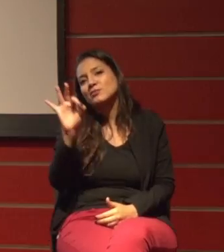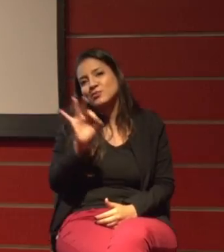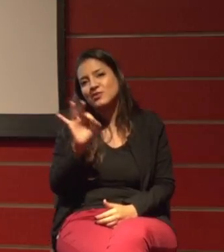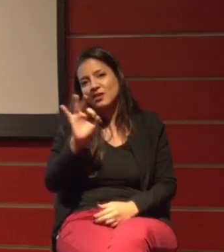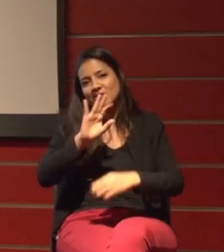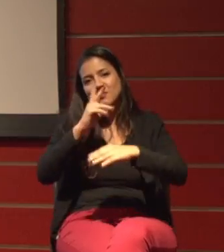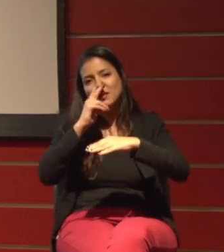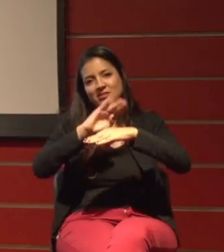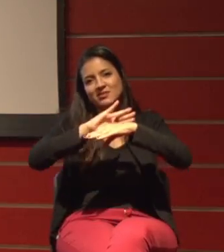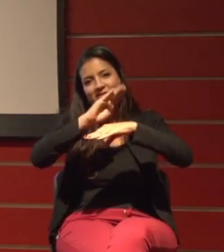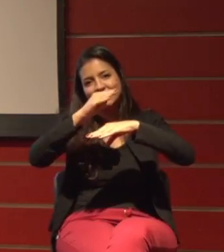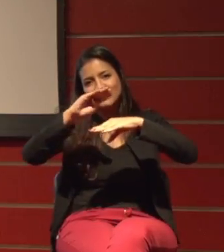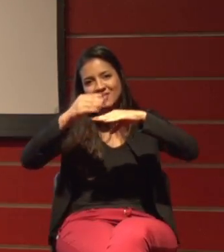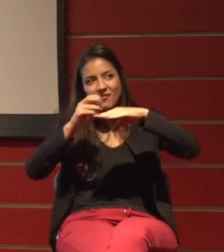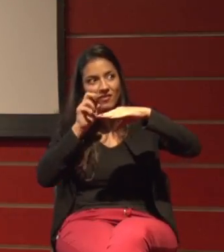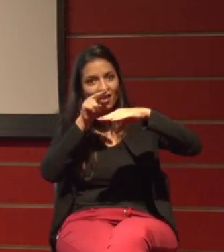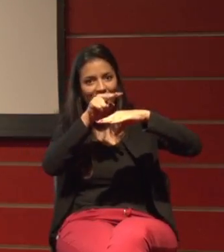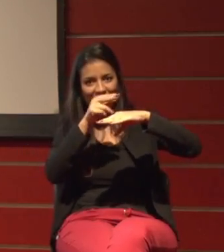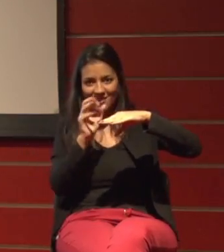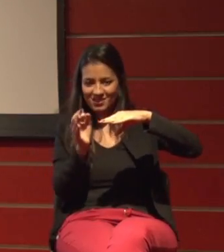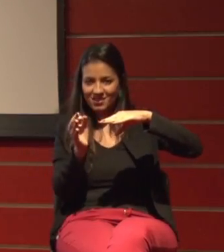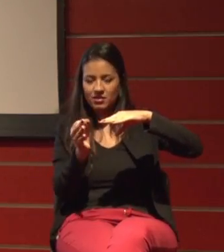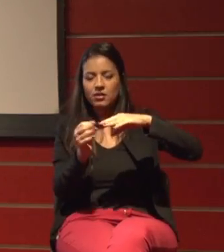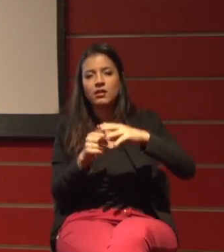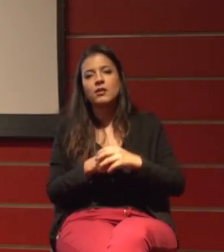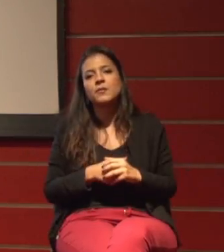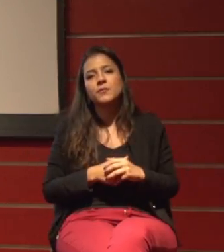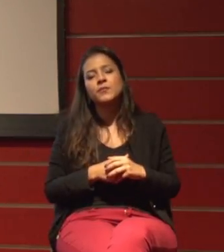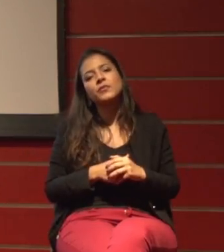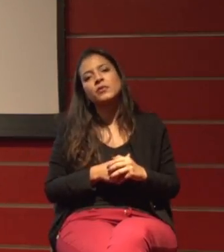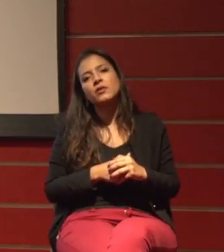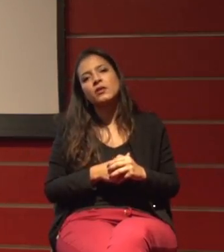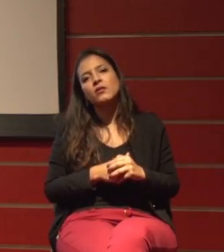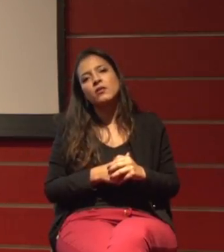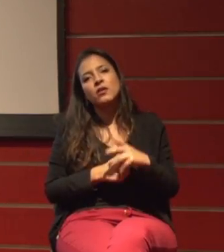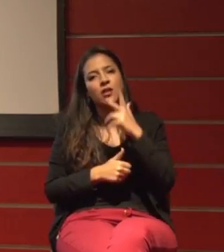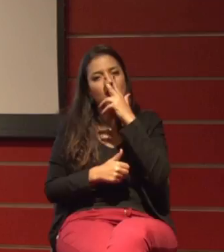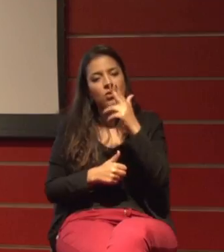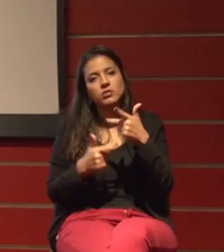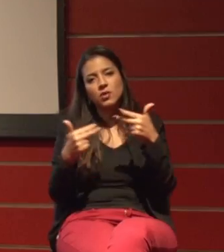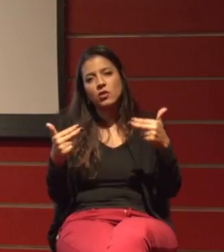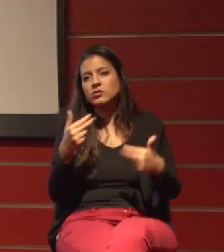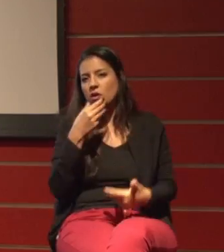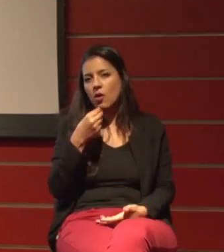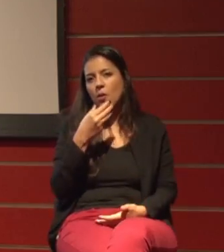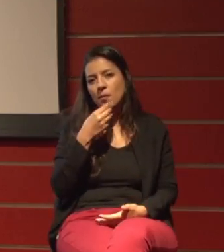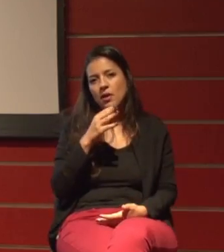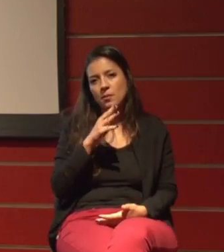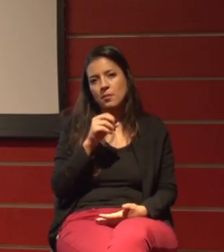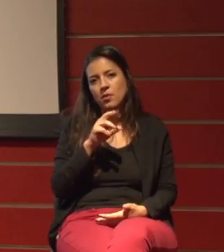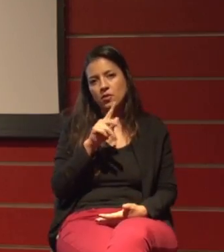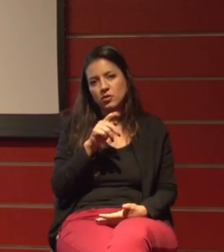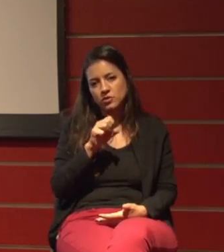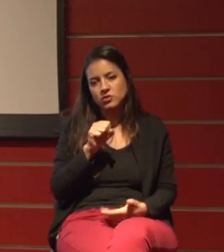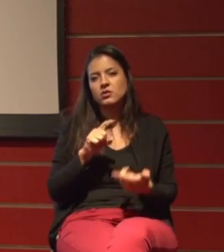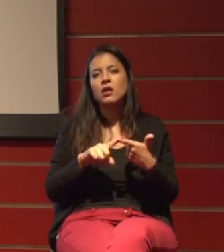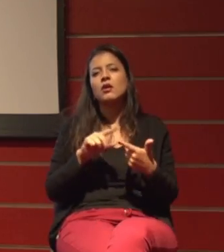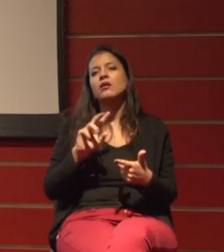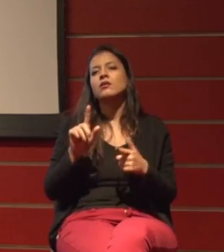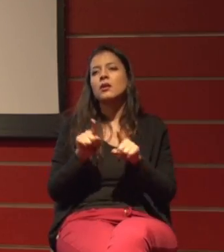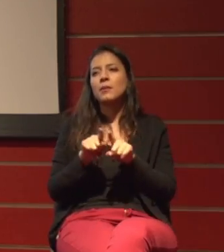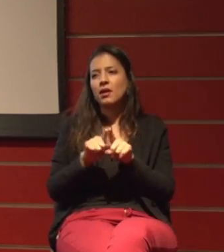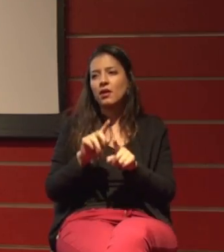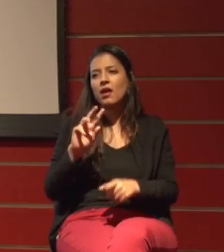tá tá acima do mar né E umas coisas uma coisa que eu acho que que que tanto o Borges quanto o hway fazem muito bem